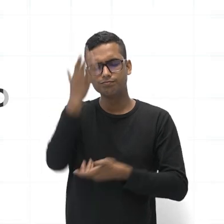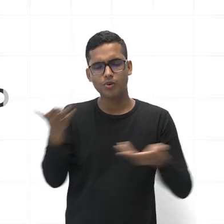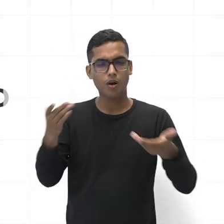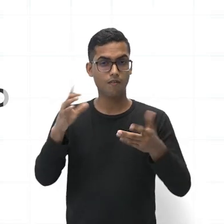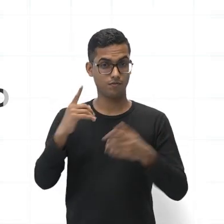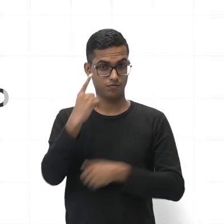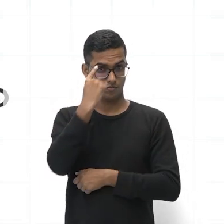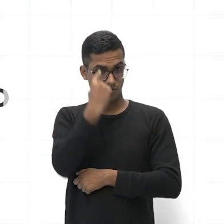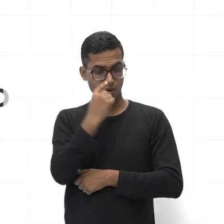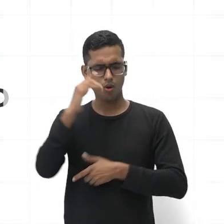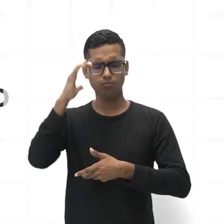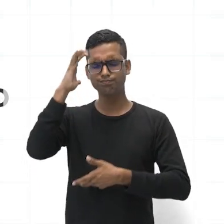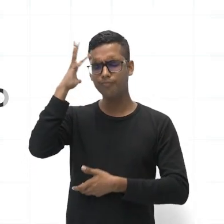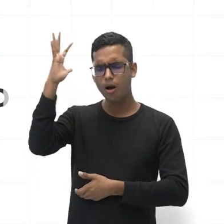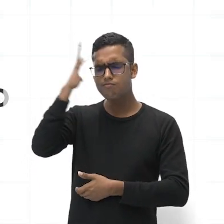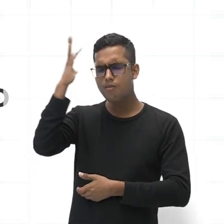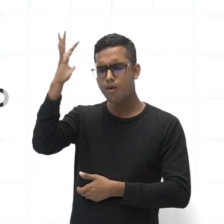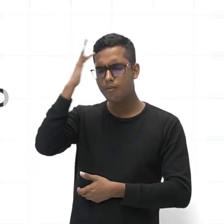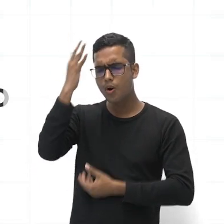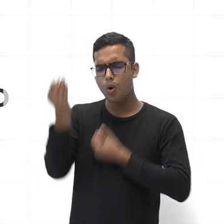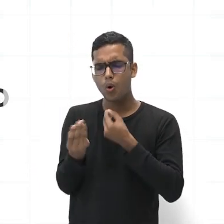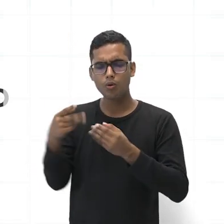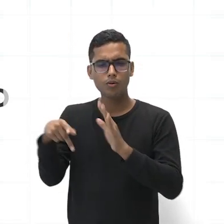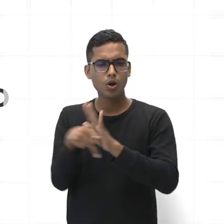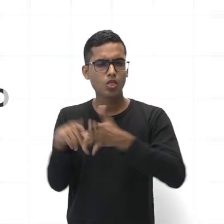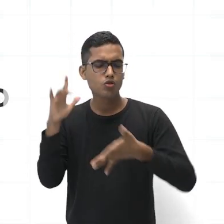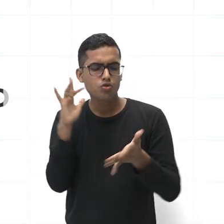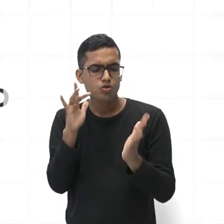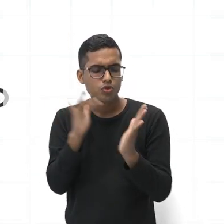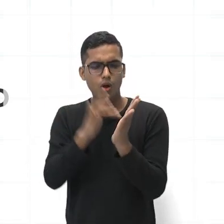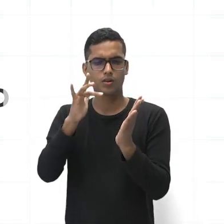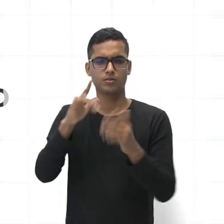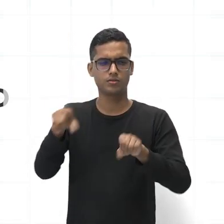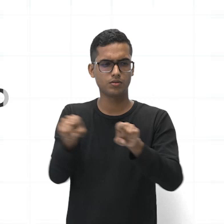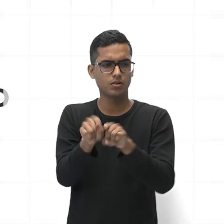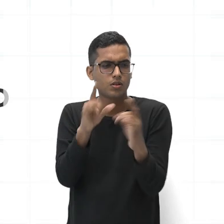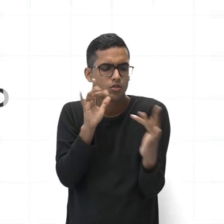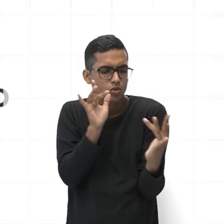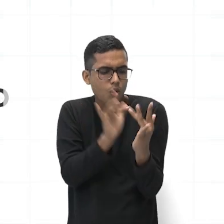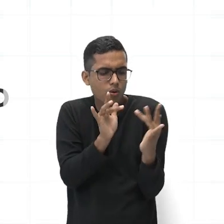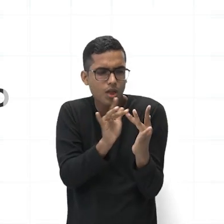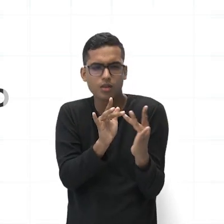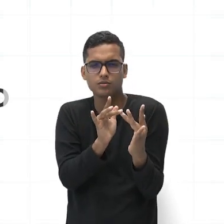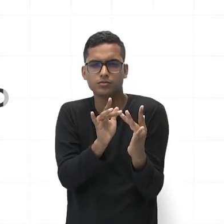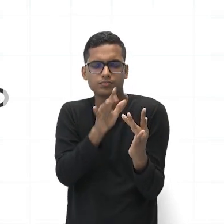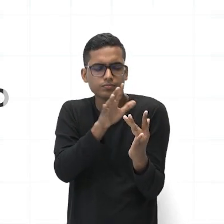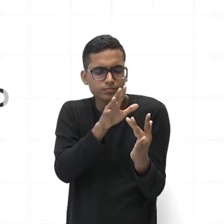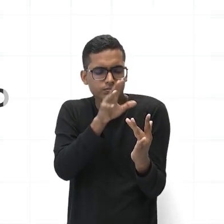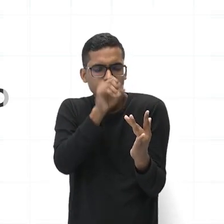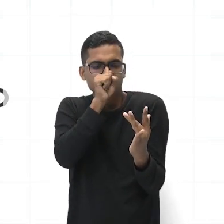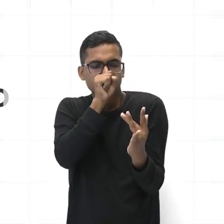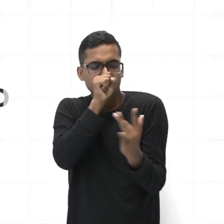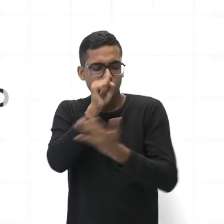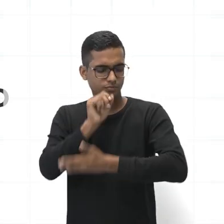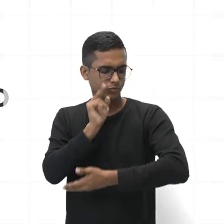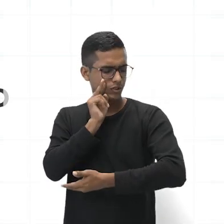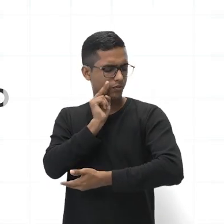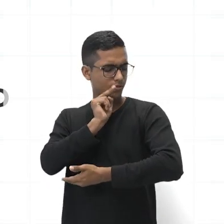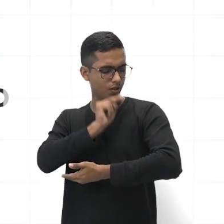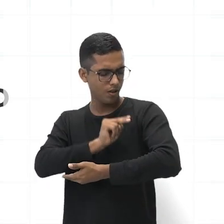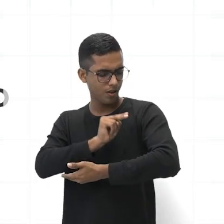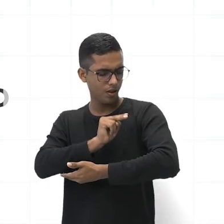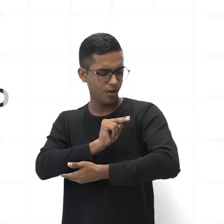imaginar essa relação, né, que é de tato, de olhar e de cheiro, você já está utilizando os